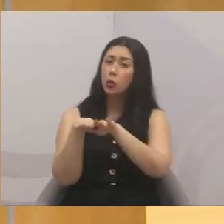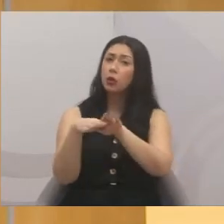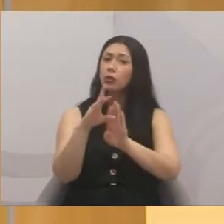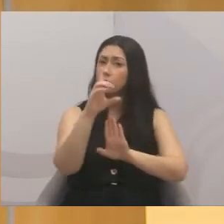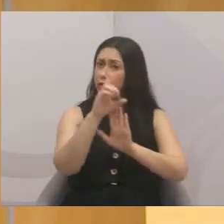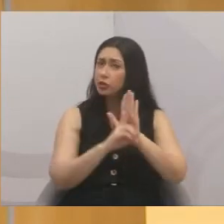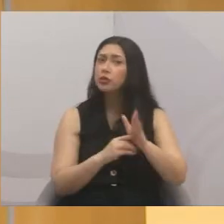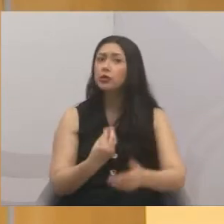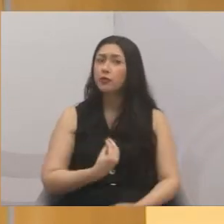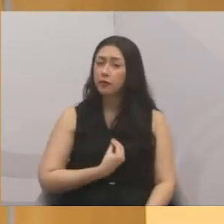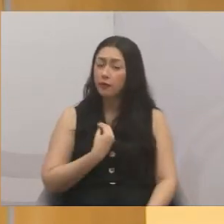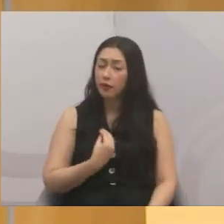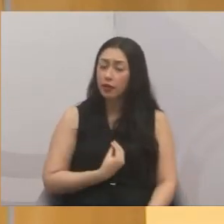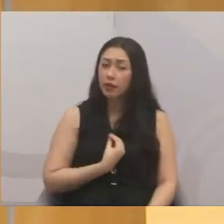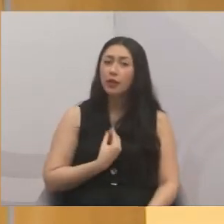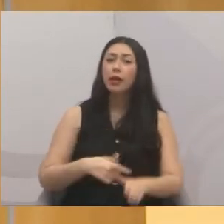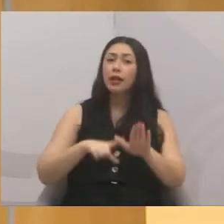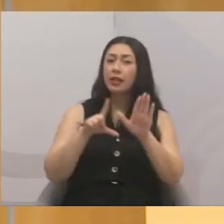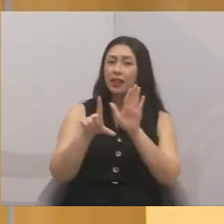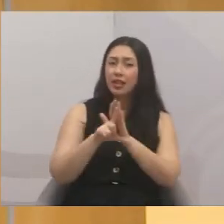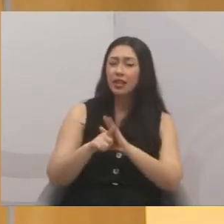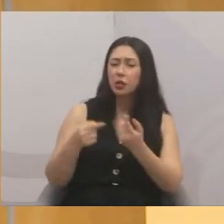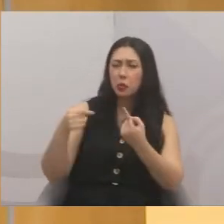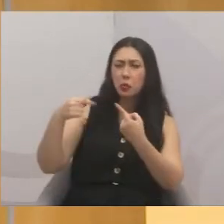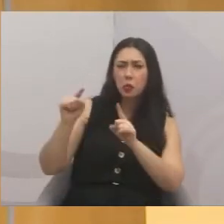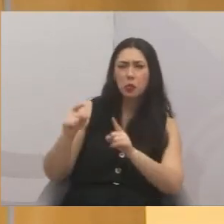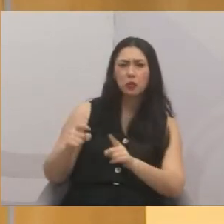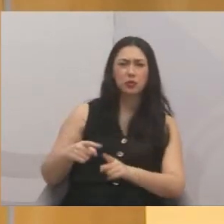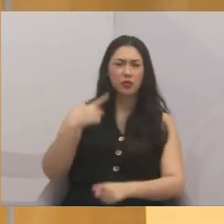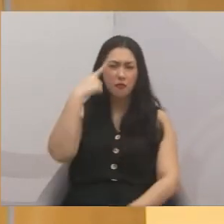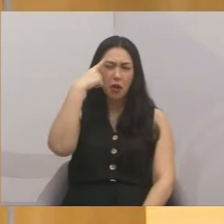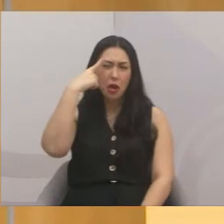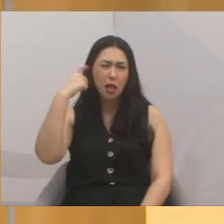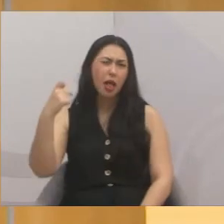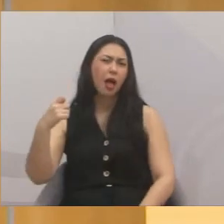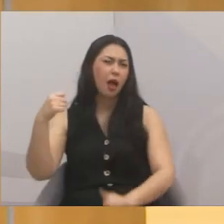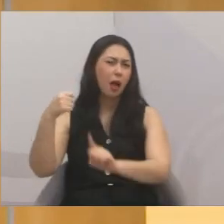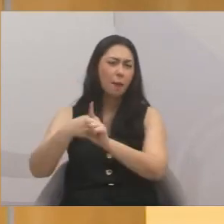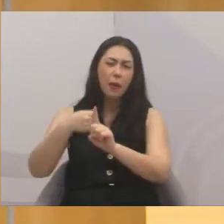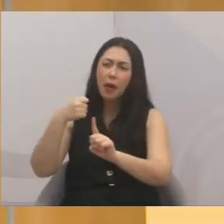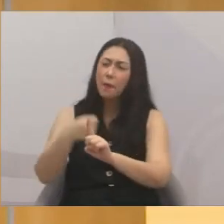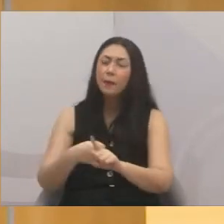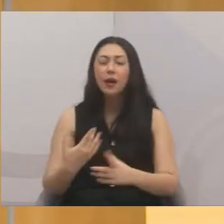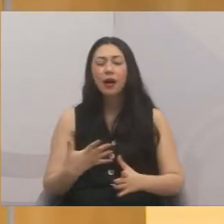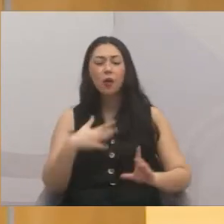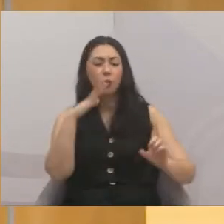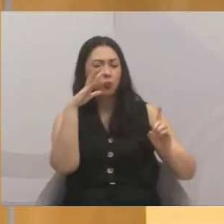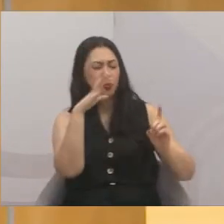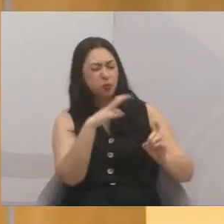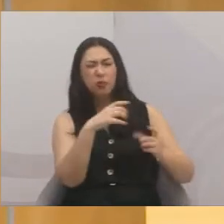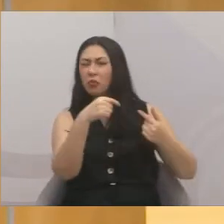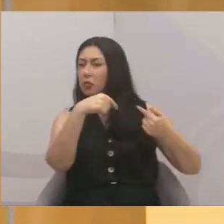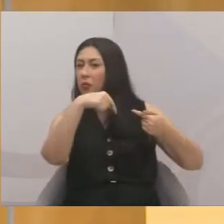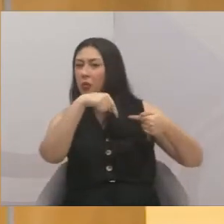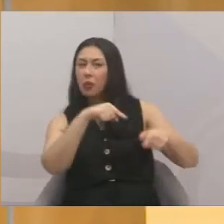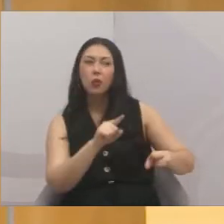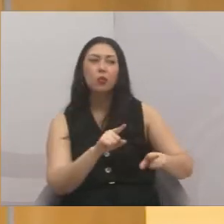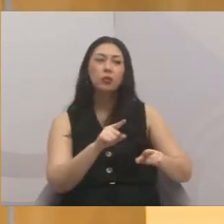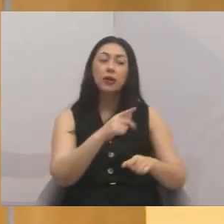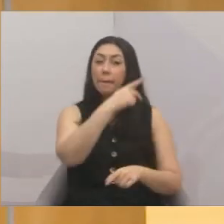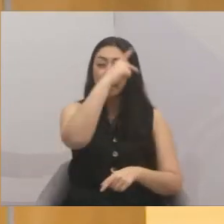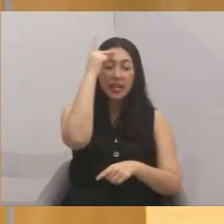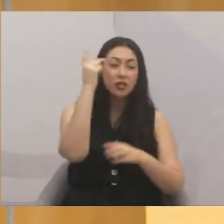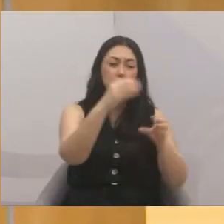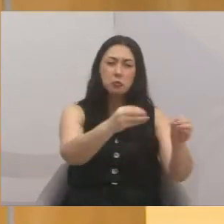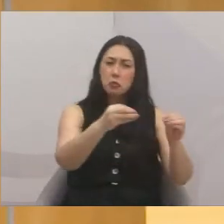vida, leis contra a violência doméstica, leis contra toda essa opressão sobre os migrantes,